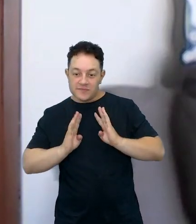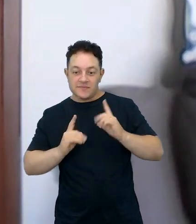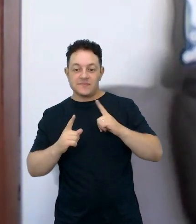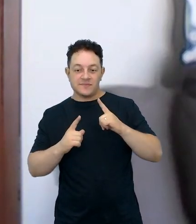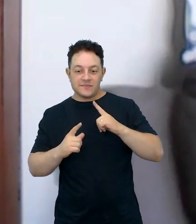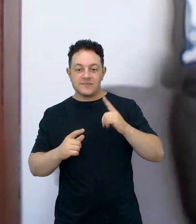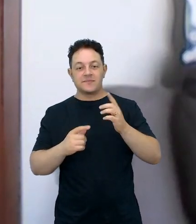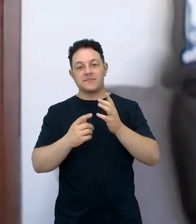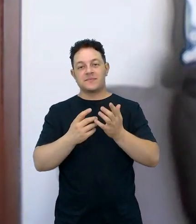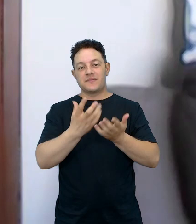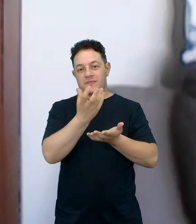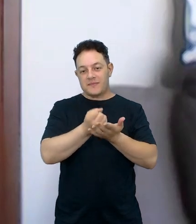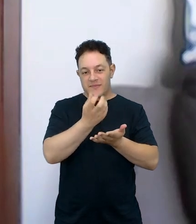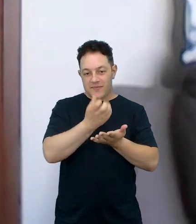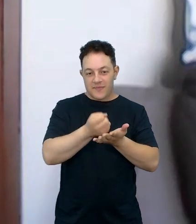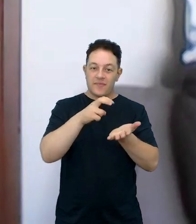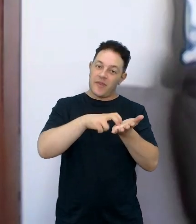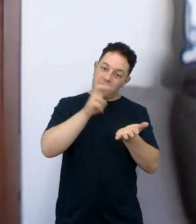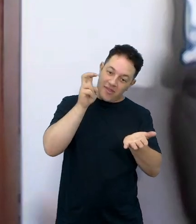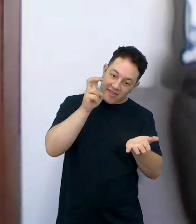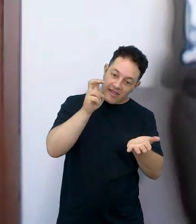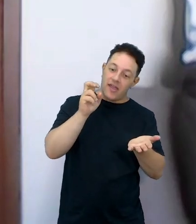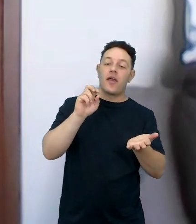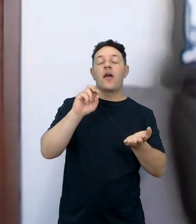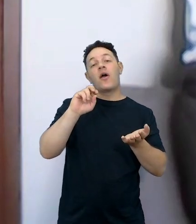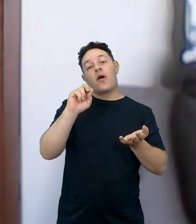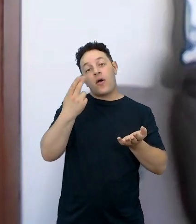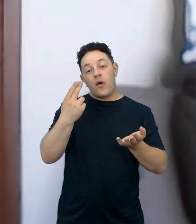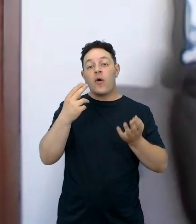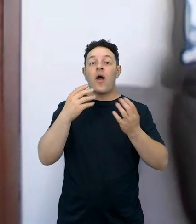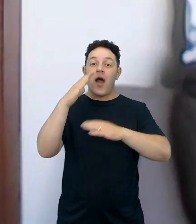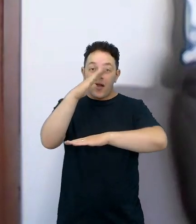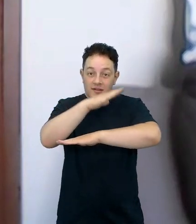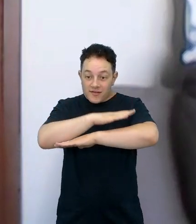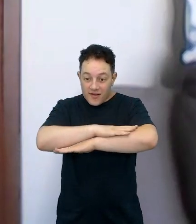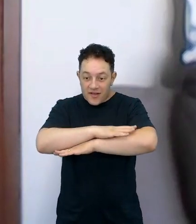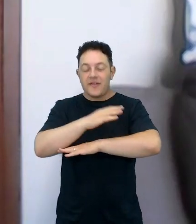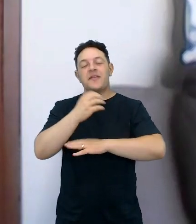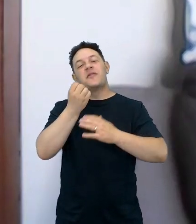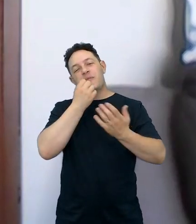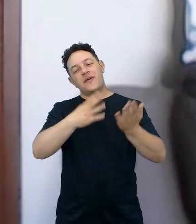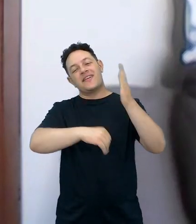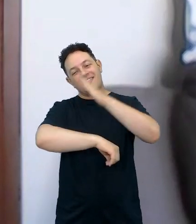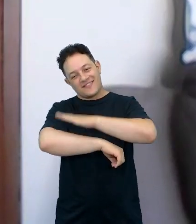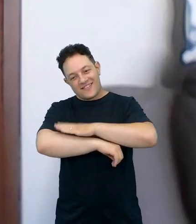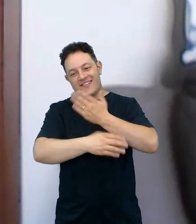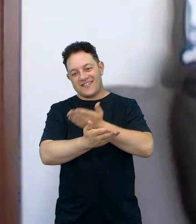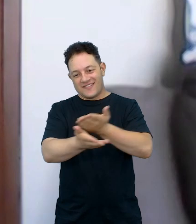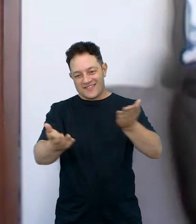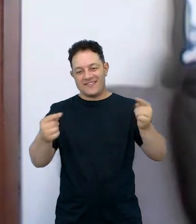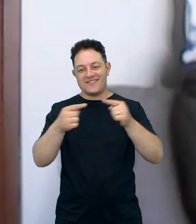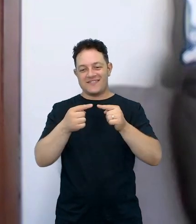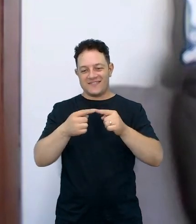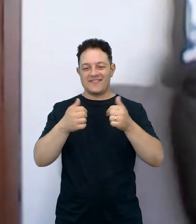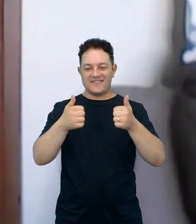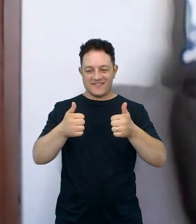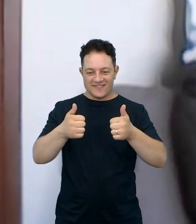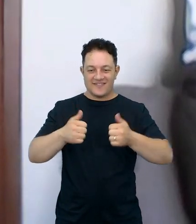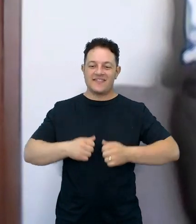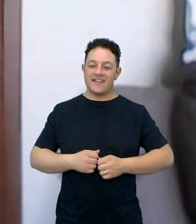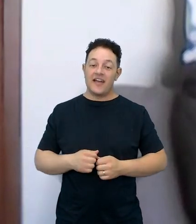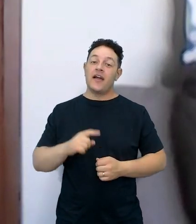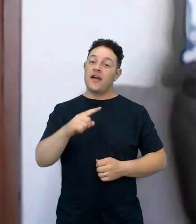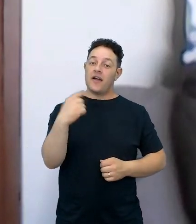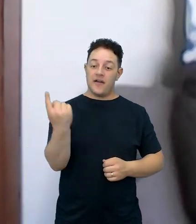assistindo a gravação, um bom dia. Para quem estiver assistindo a gravação à tarde, uma boa tarde. Para